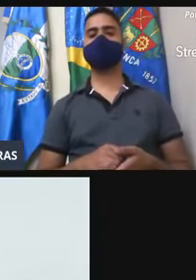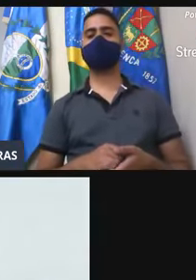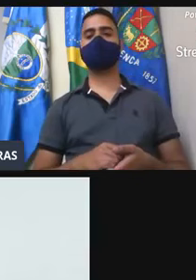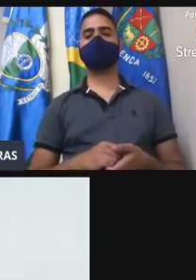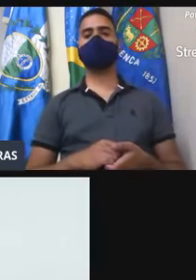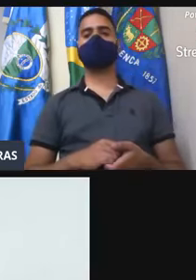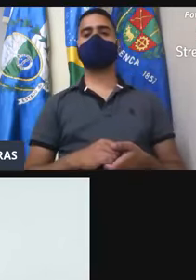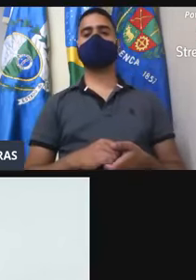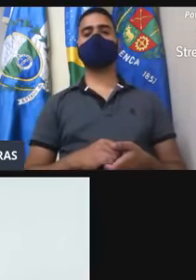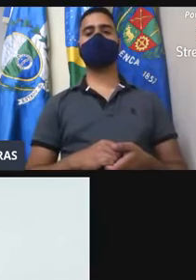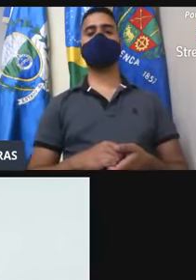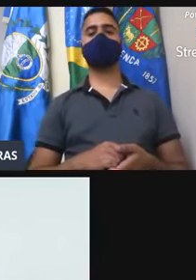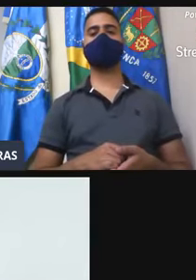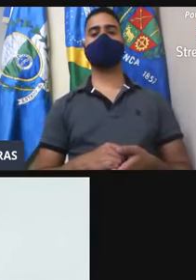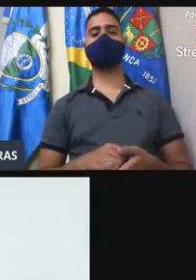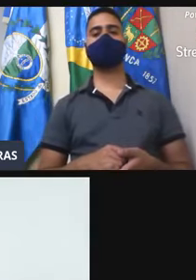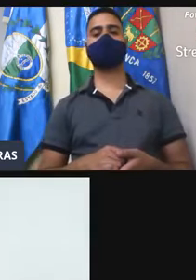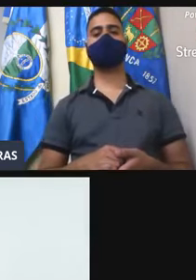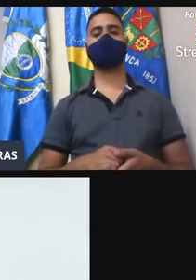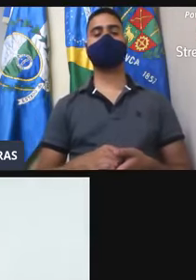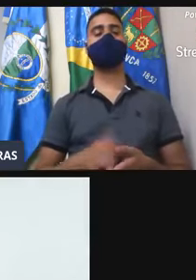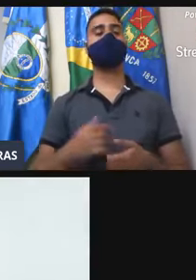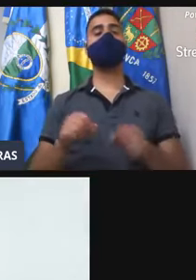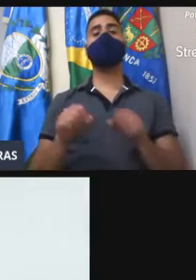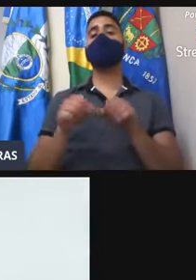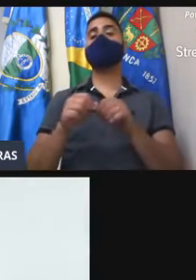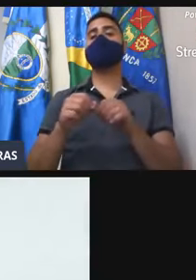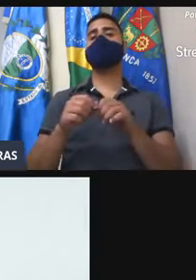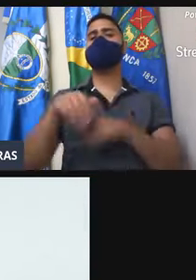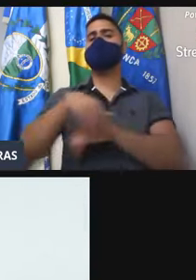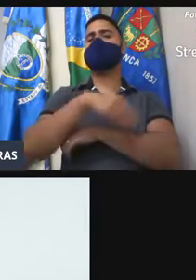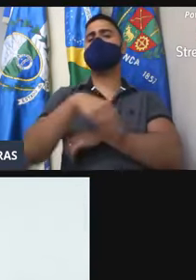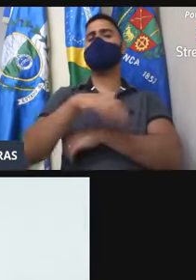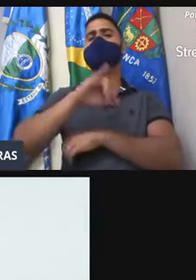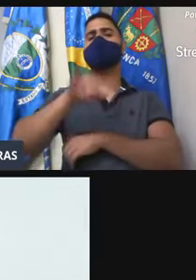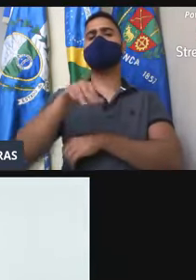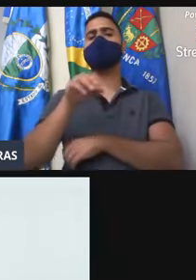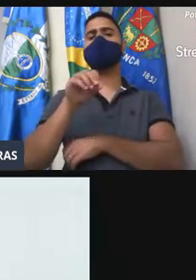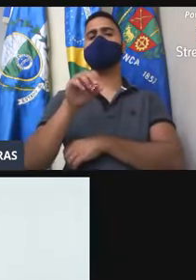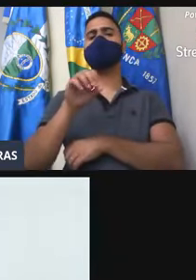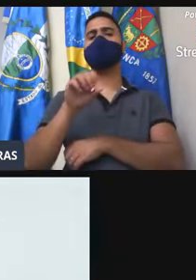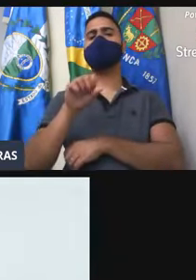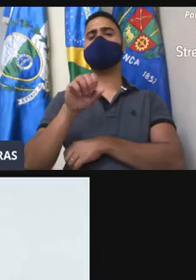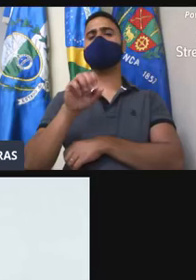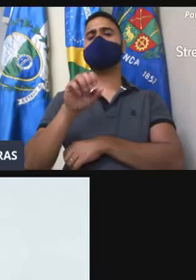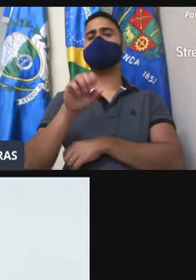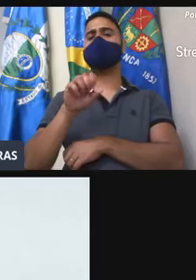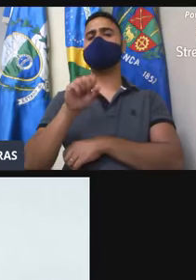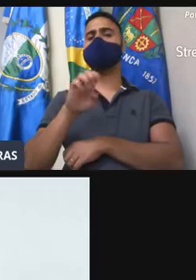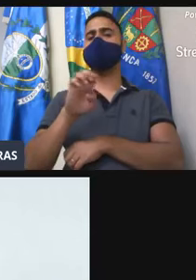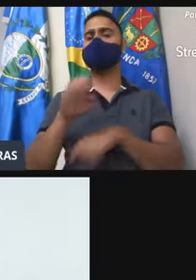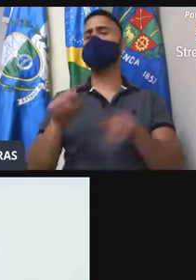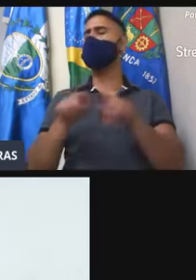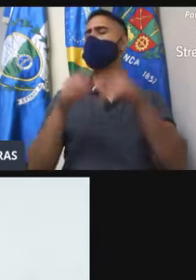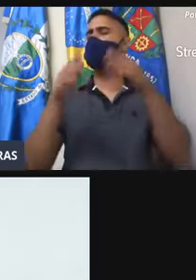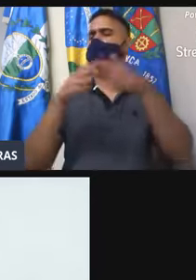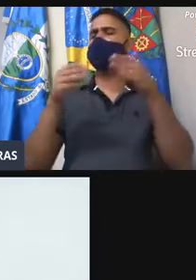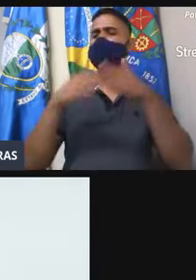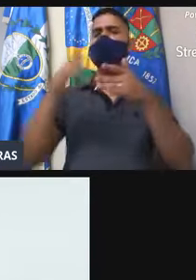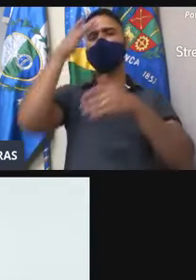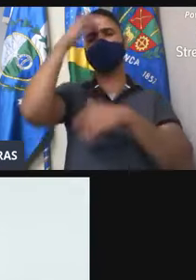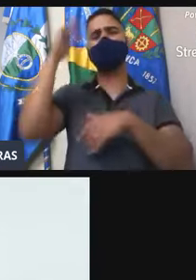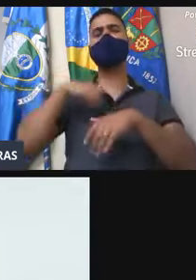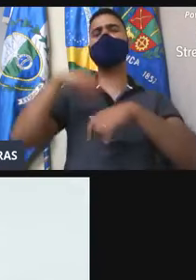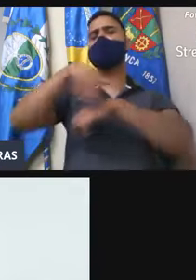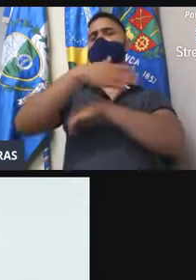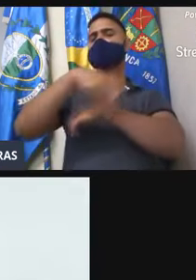dessa ligação desses tubos lá na rua José Ferreira Borges, na parte alta. Então, é